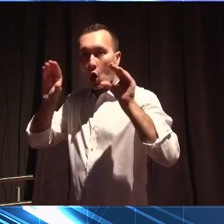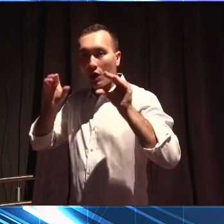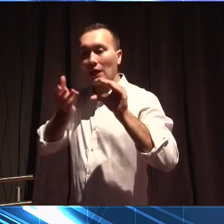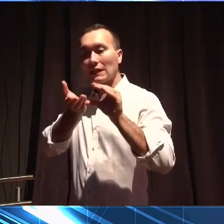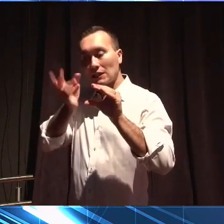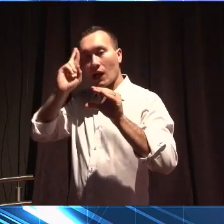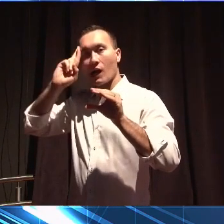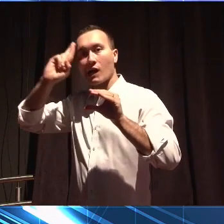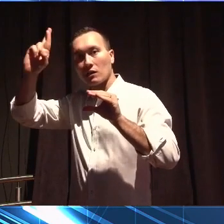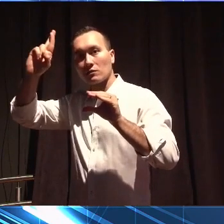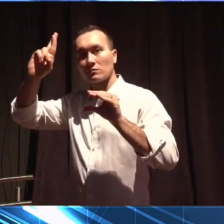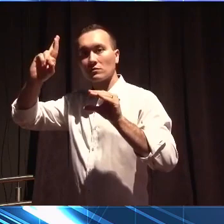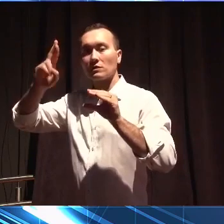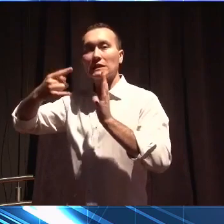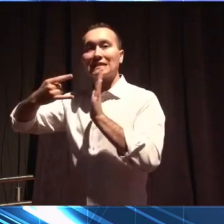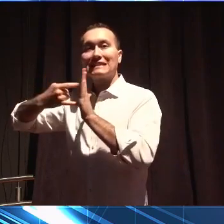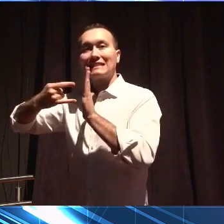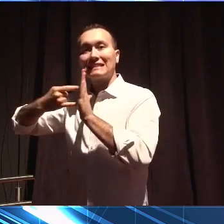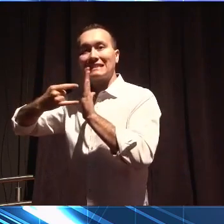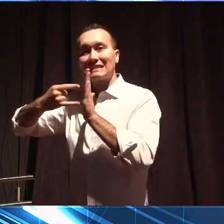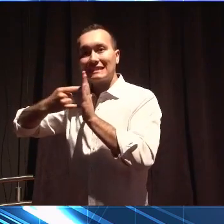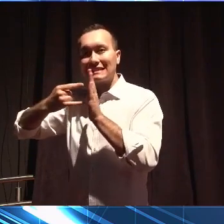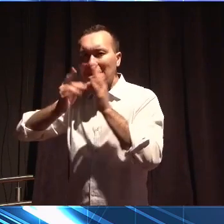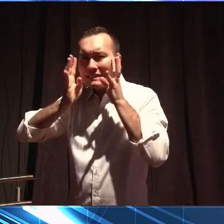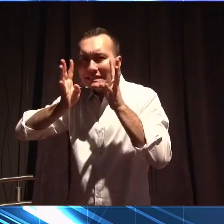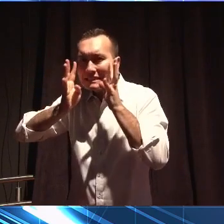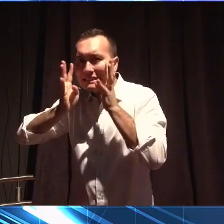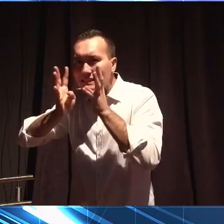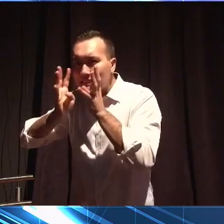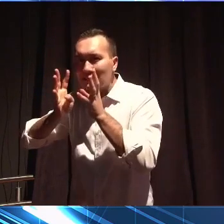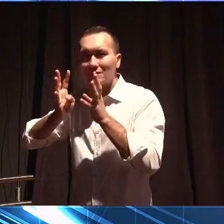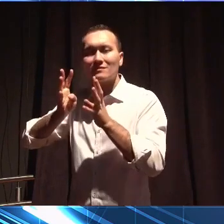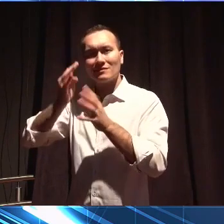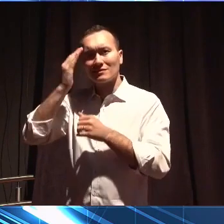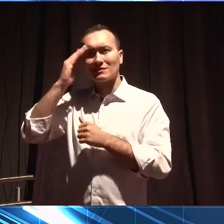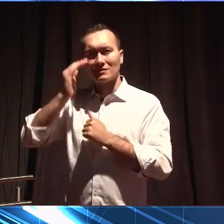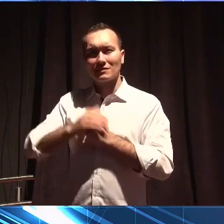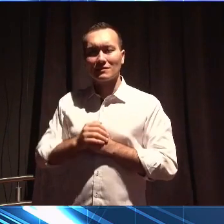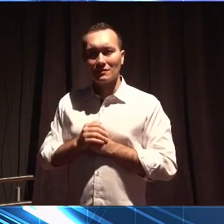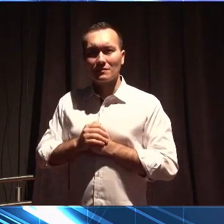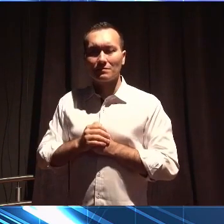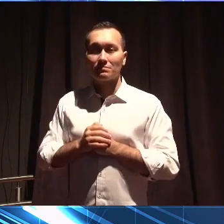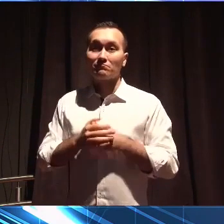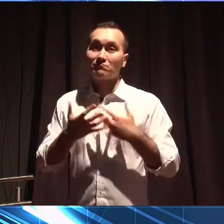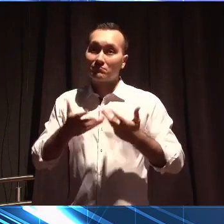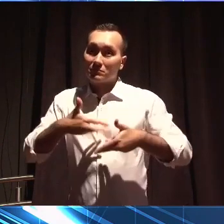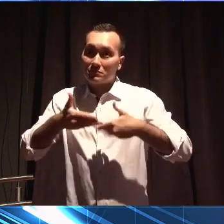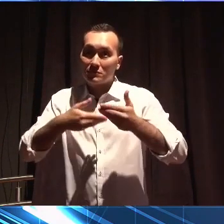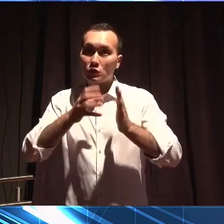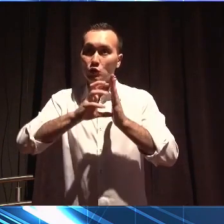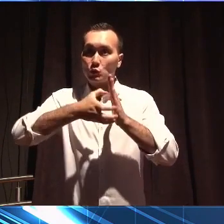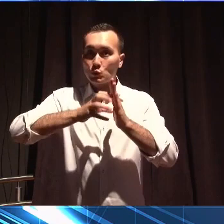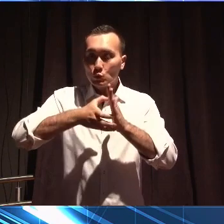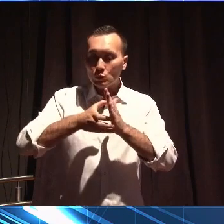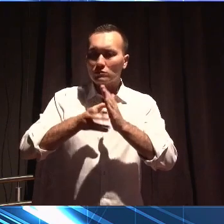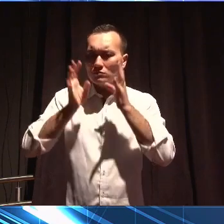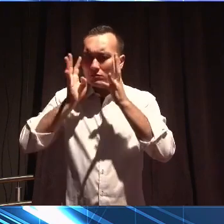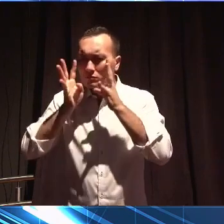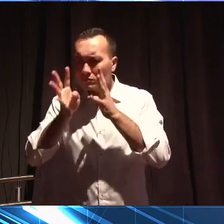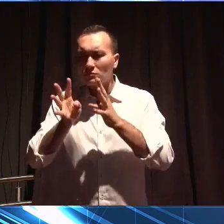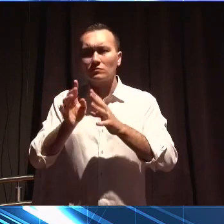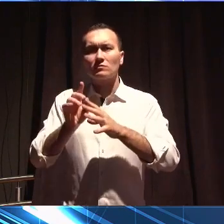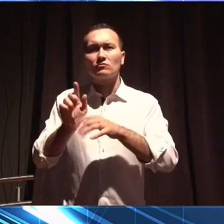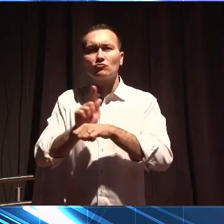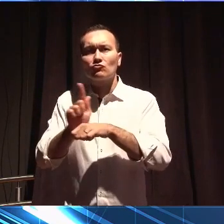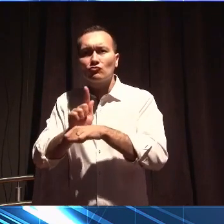prático, porque com um clique você consegue ali subir uma instância, você consegue provisionar um banco de dados, então você ganha em agilidade. Isso